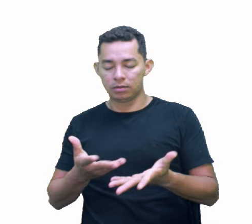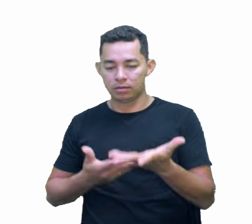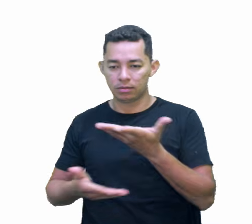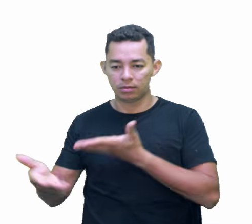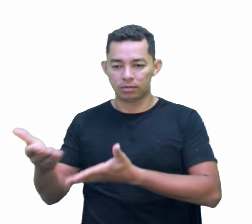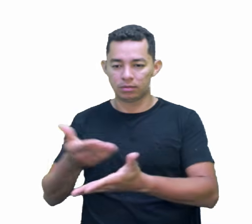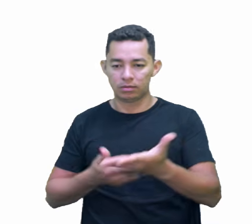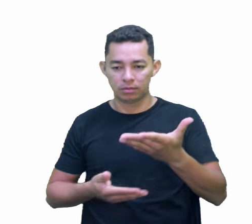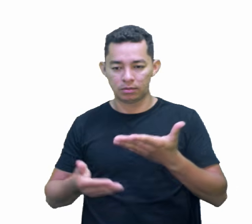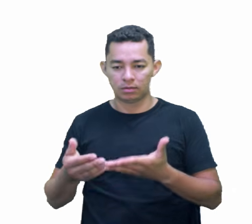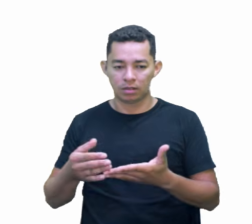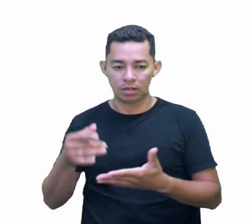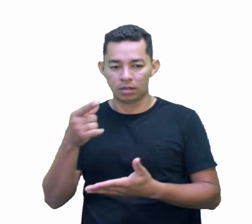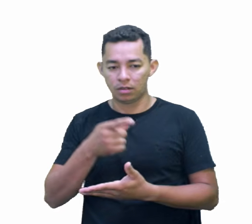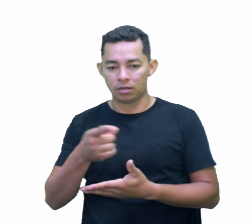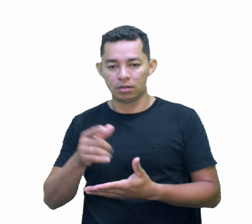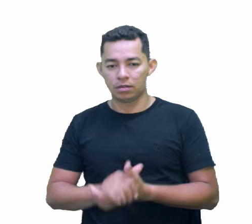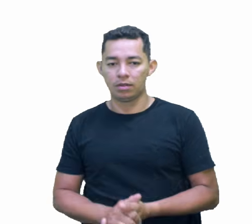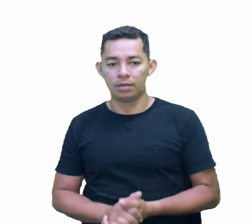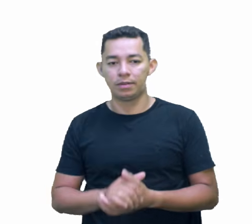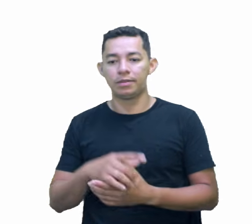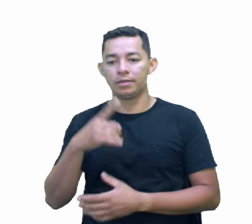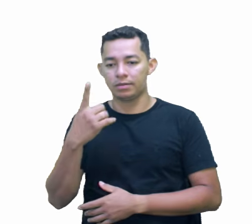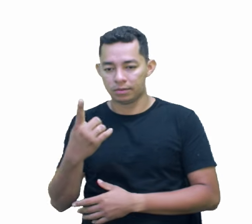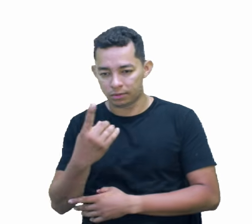Ou seja, um ser vivo